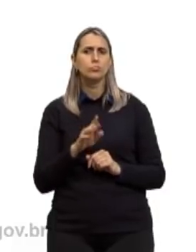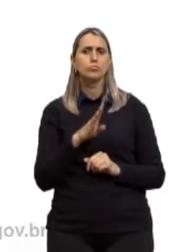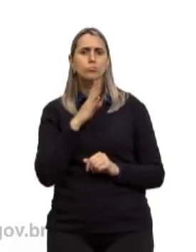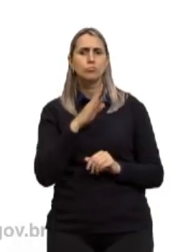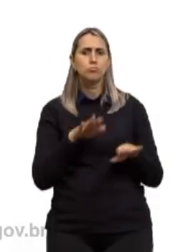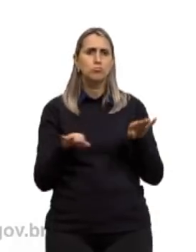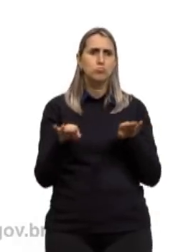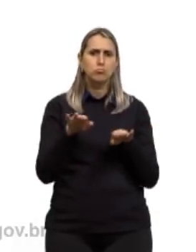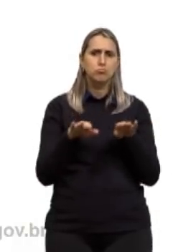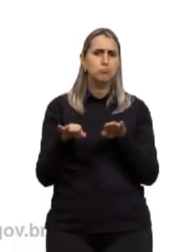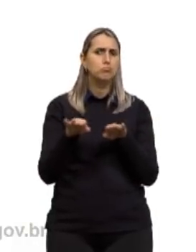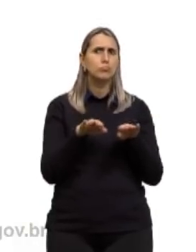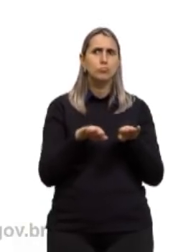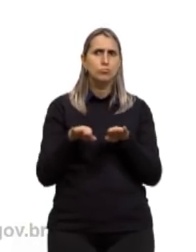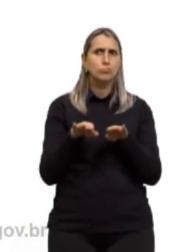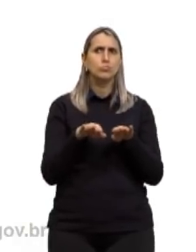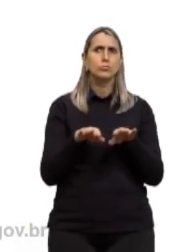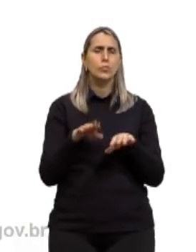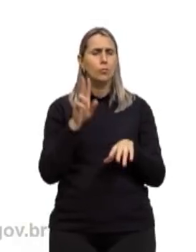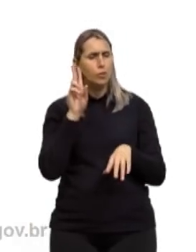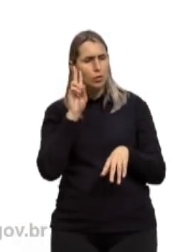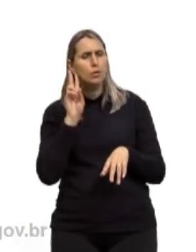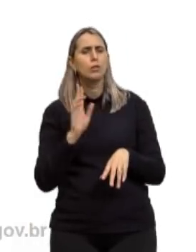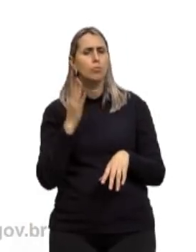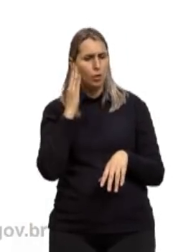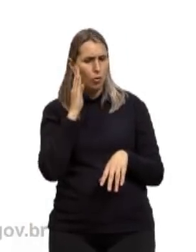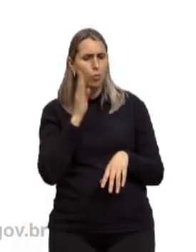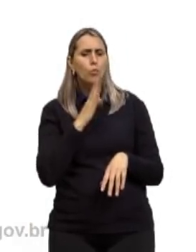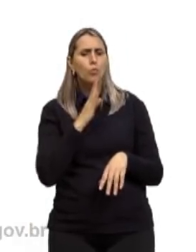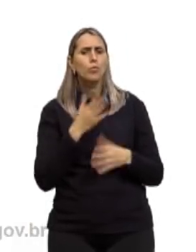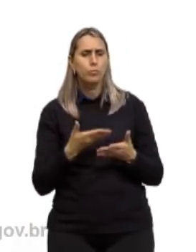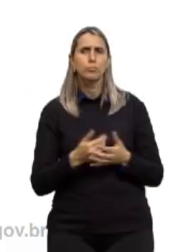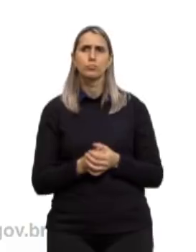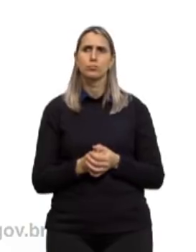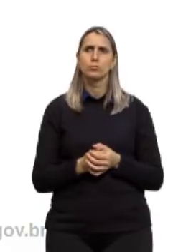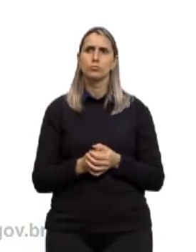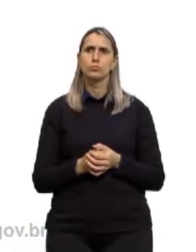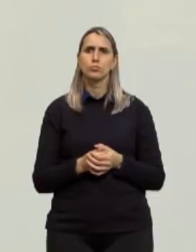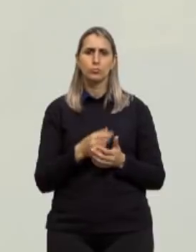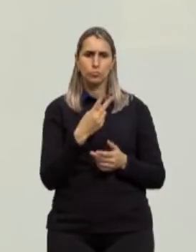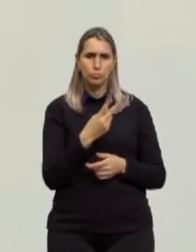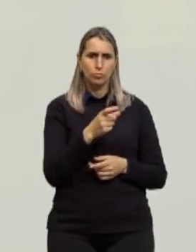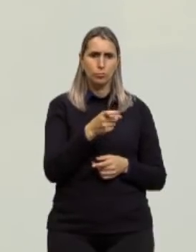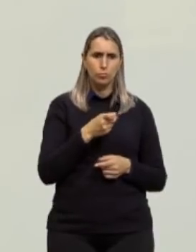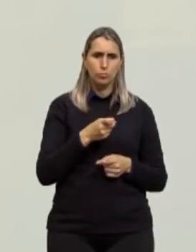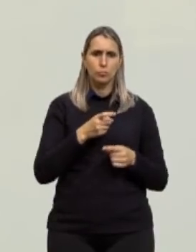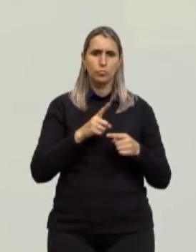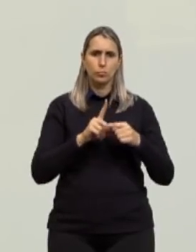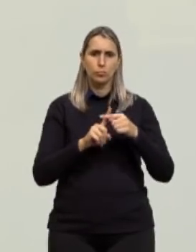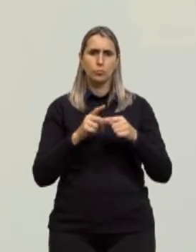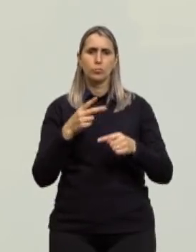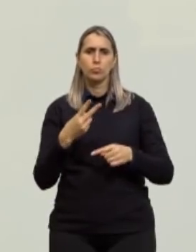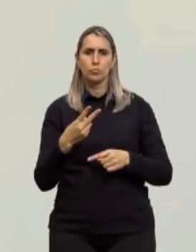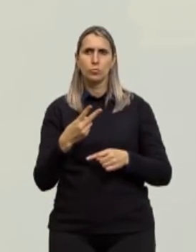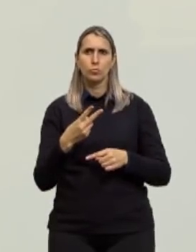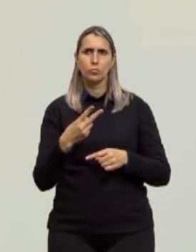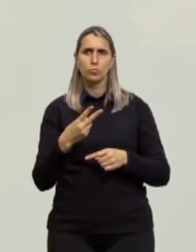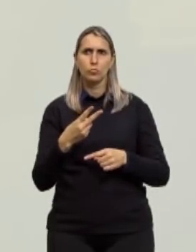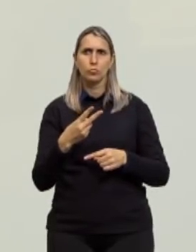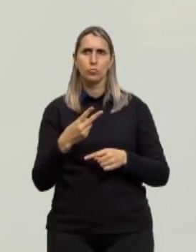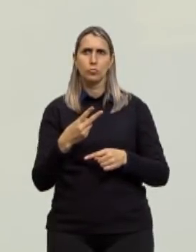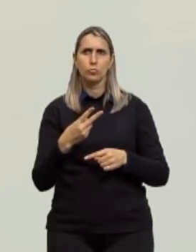proporcionalidade a título só de verificar mesmo 2x mais 2 sobre